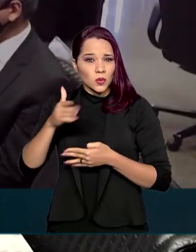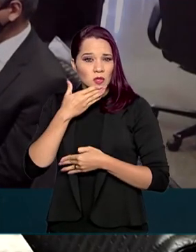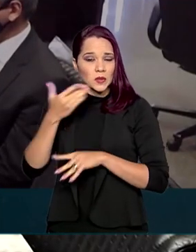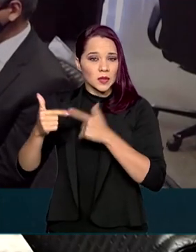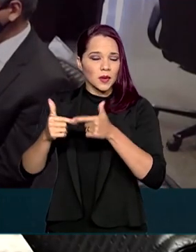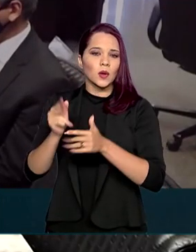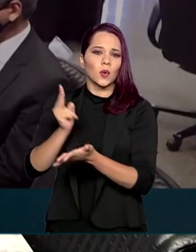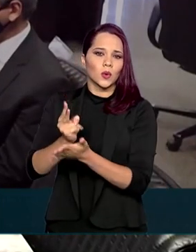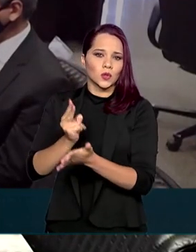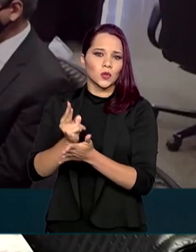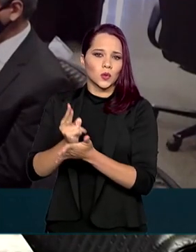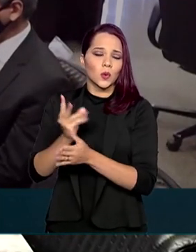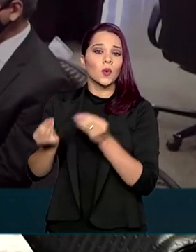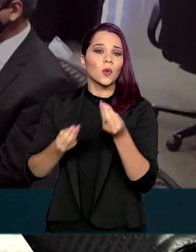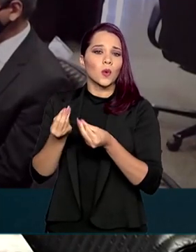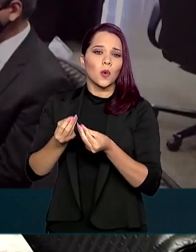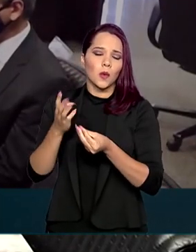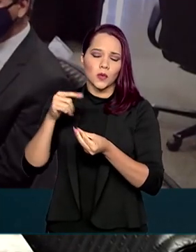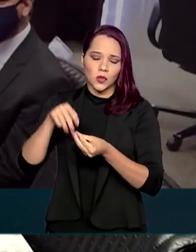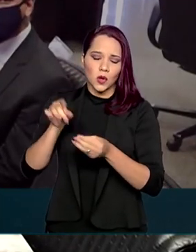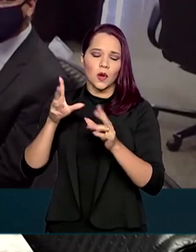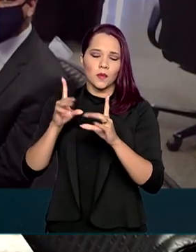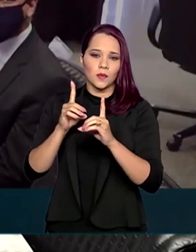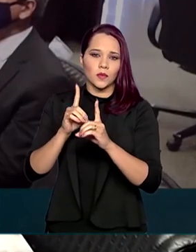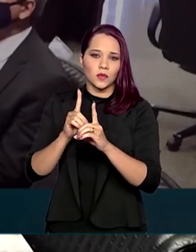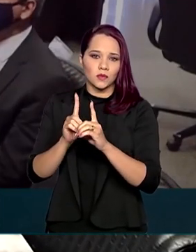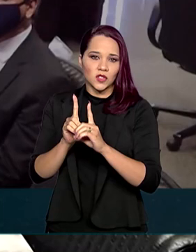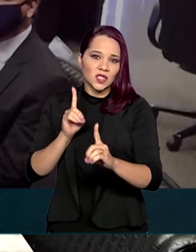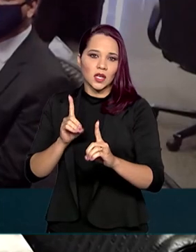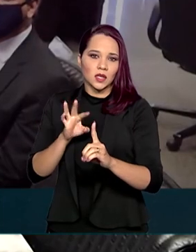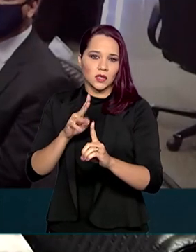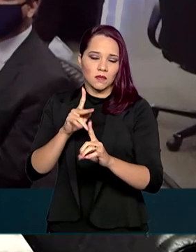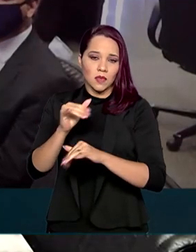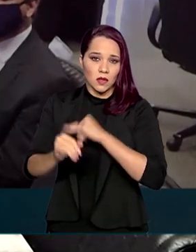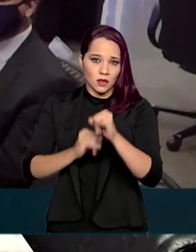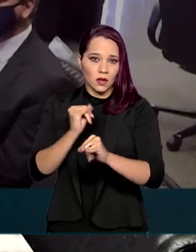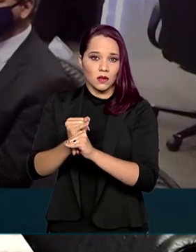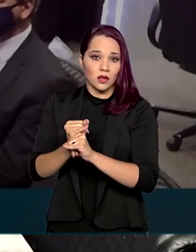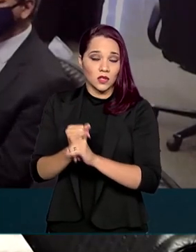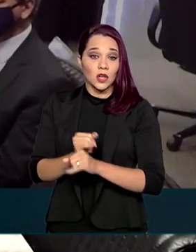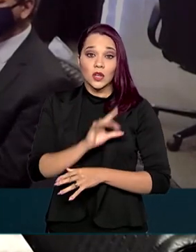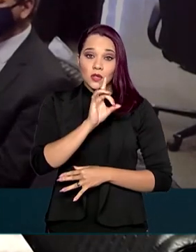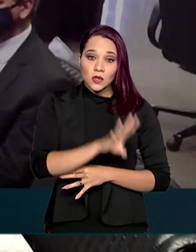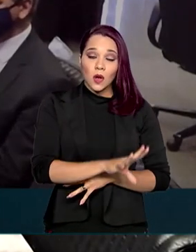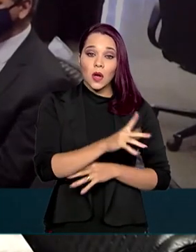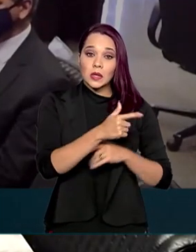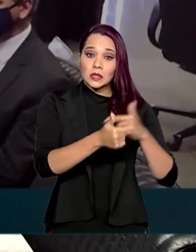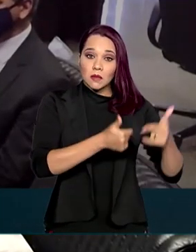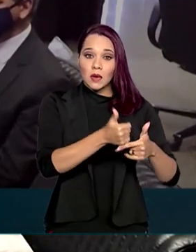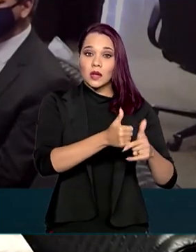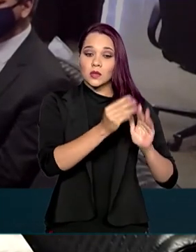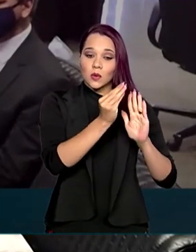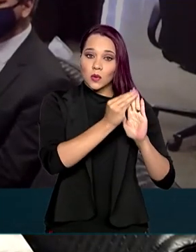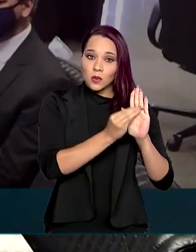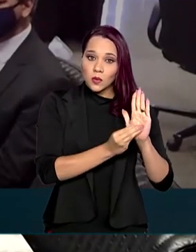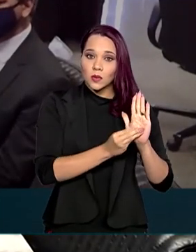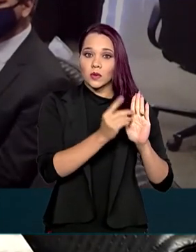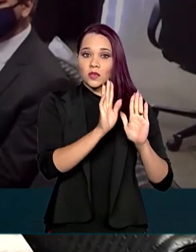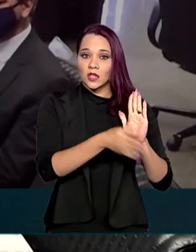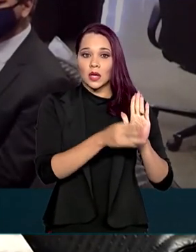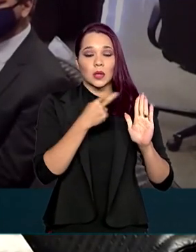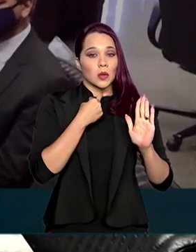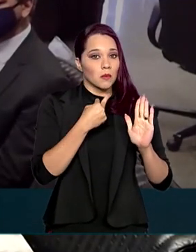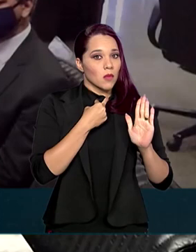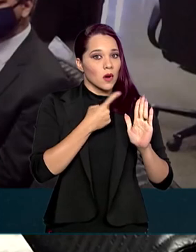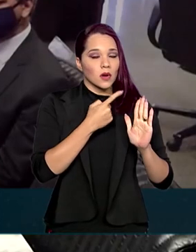continuam sendo feitos remotamente. Apenas aqueles serviços, nesse primeiro momento, que não podem